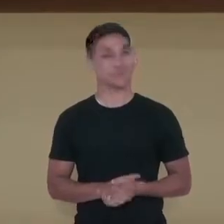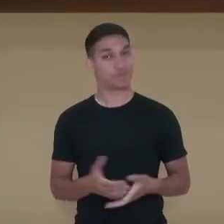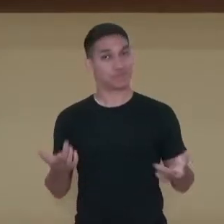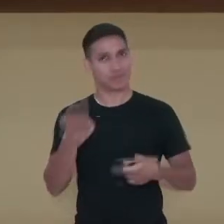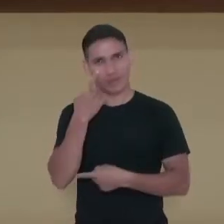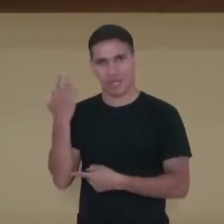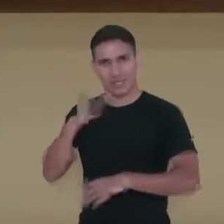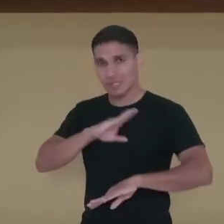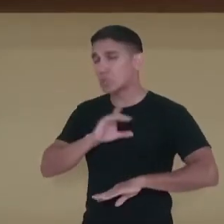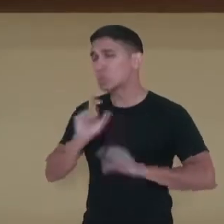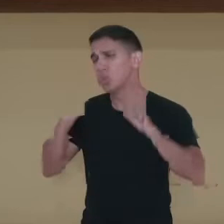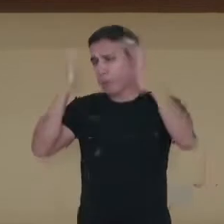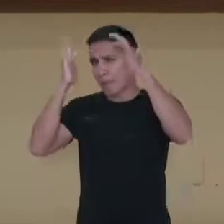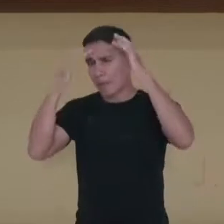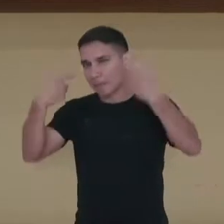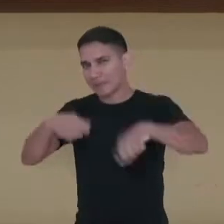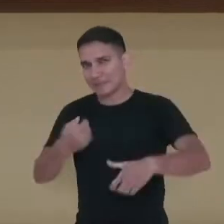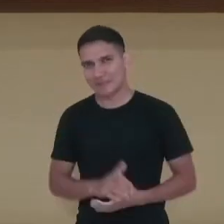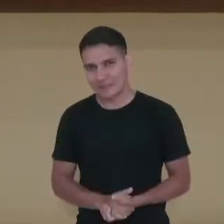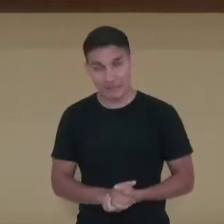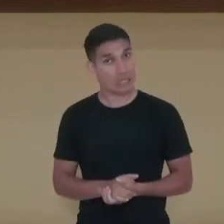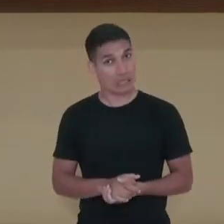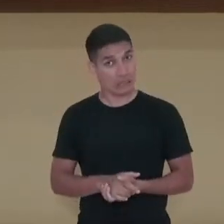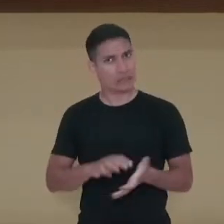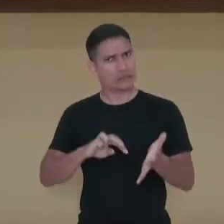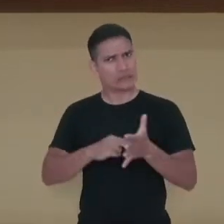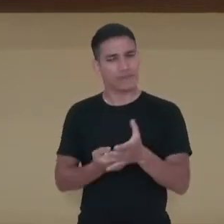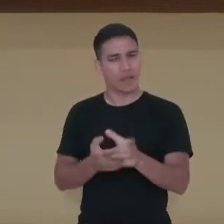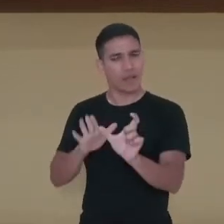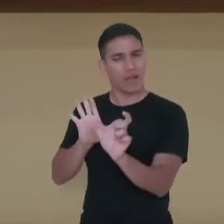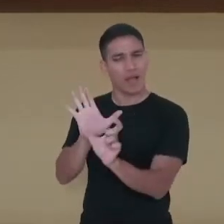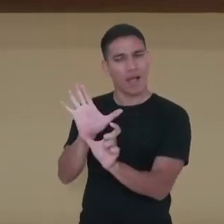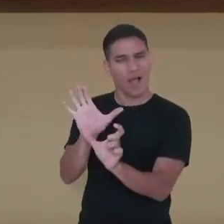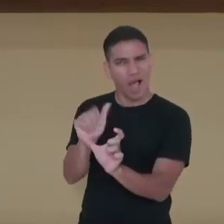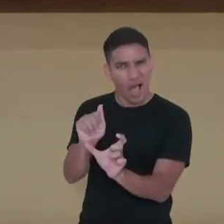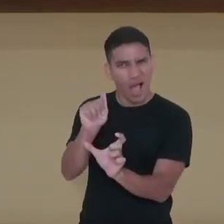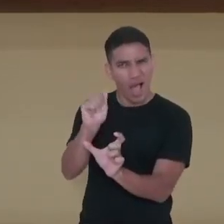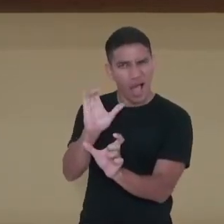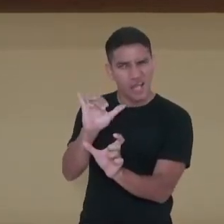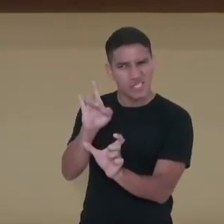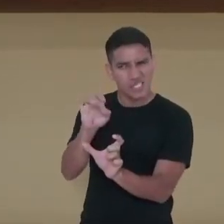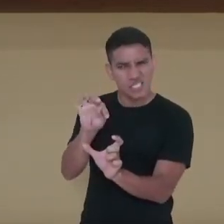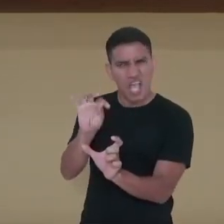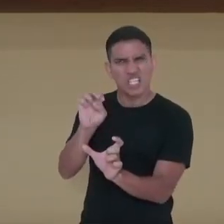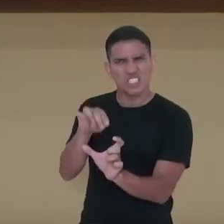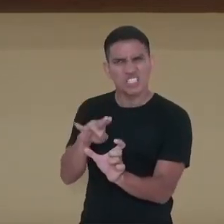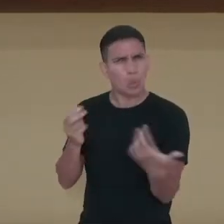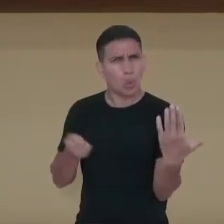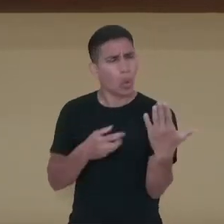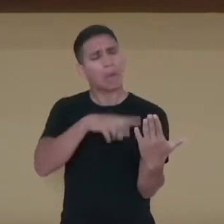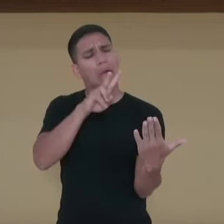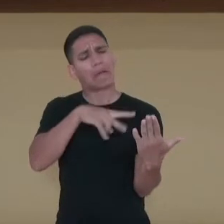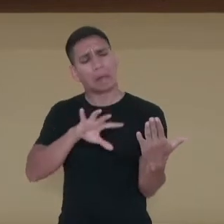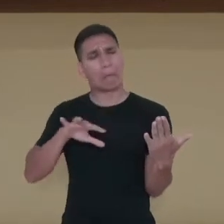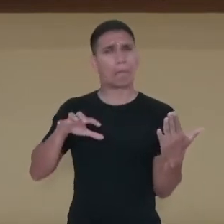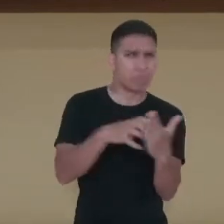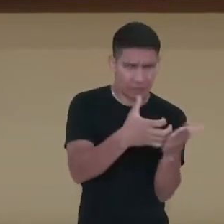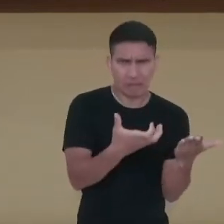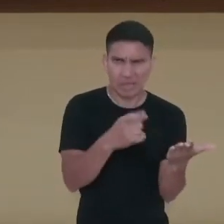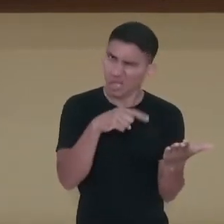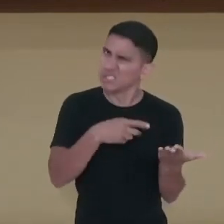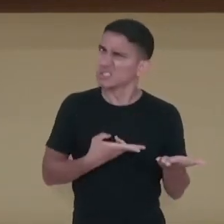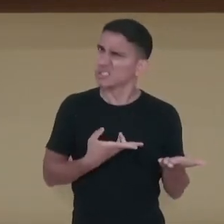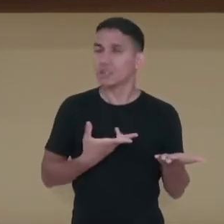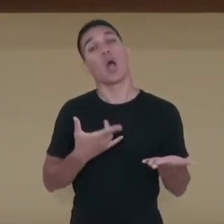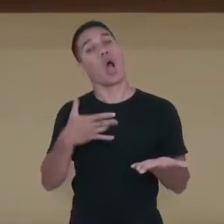Nesse caso, o que você precisa pensar? O que é um acidente? Professora, mas acidente de leitura? Veja bem, quando